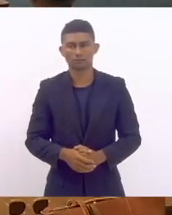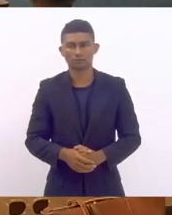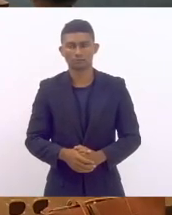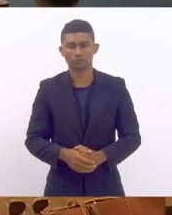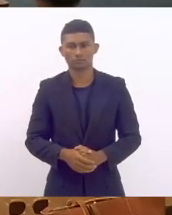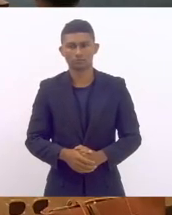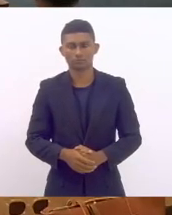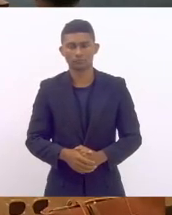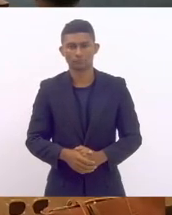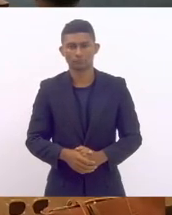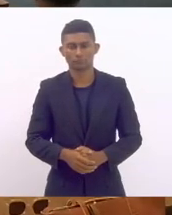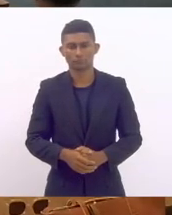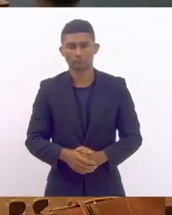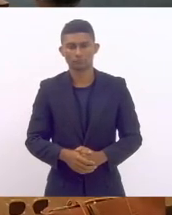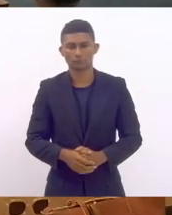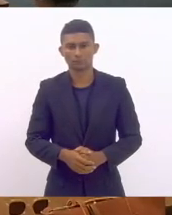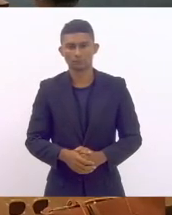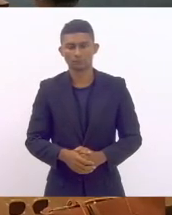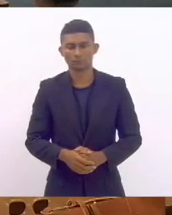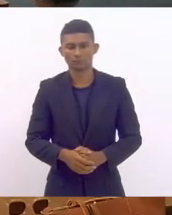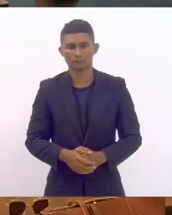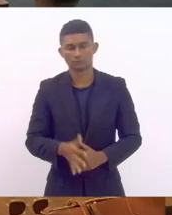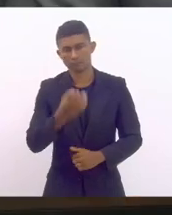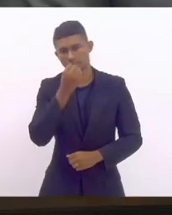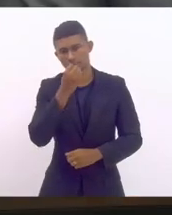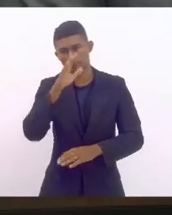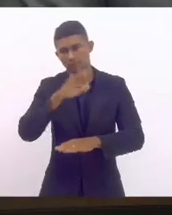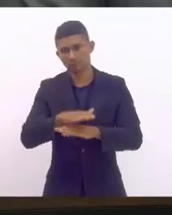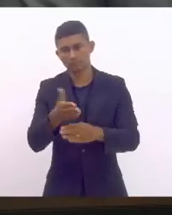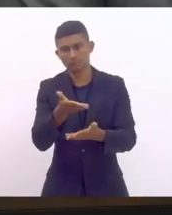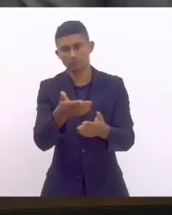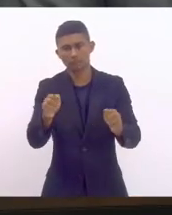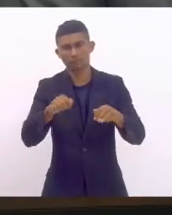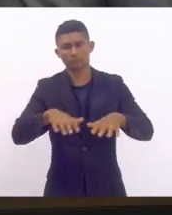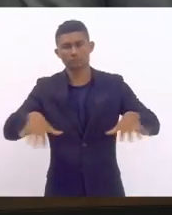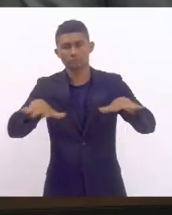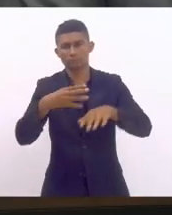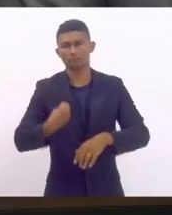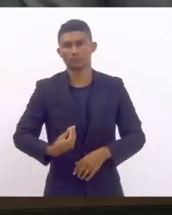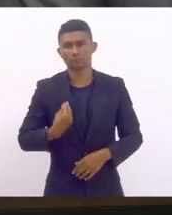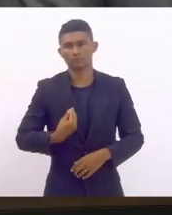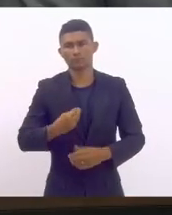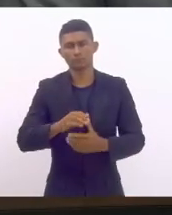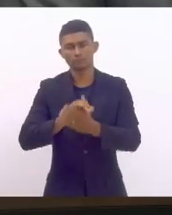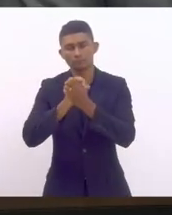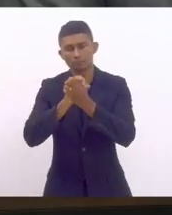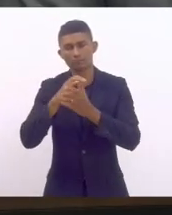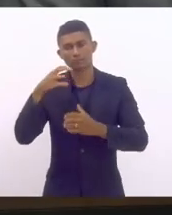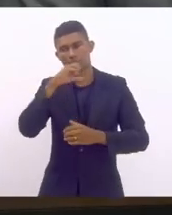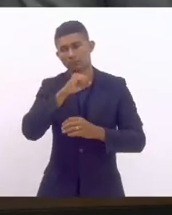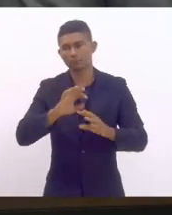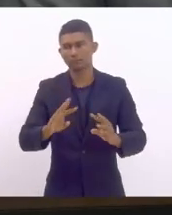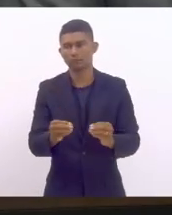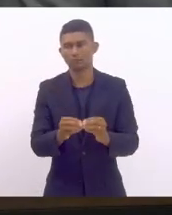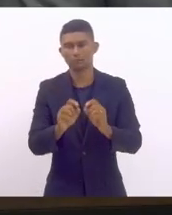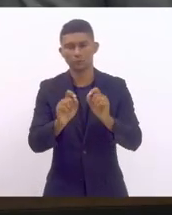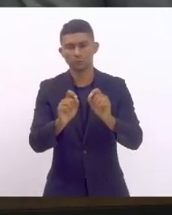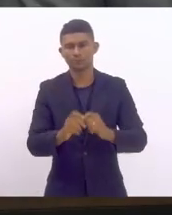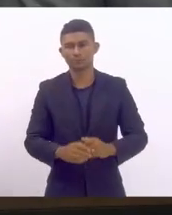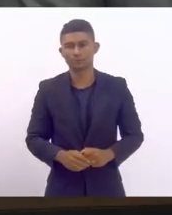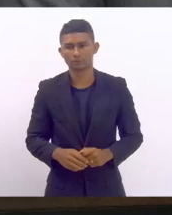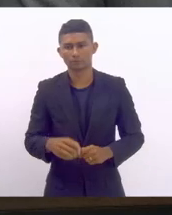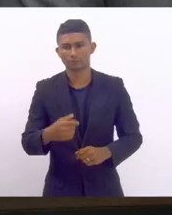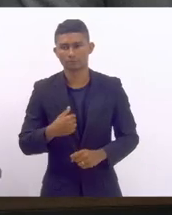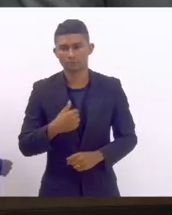oh Alô boa tarde para todas as pessoas aqui presente fazendo uma saudação muito rápido queria